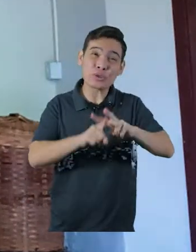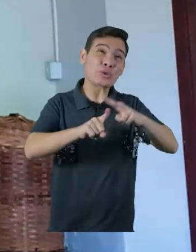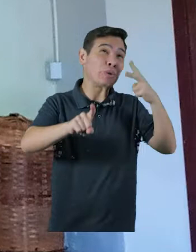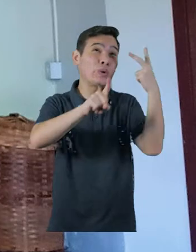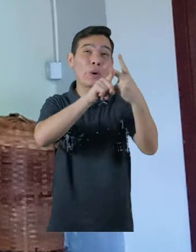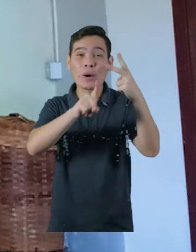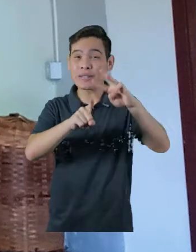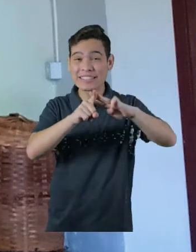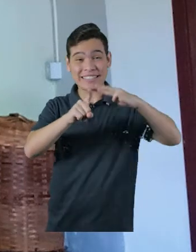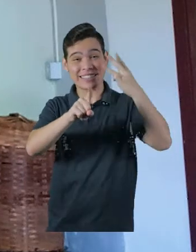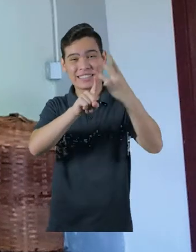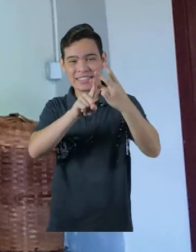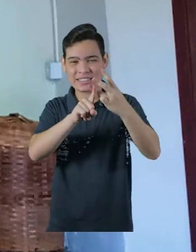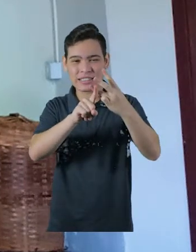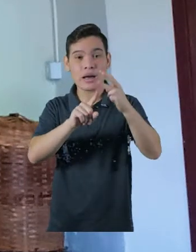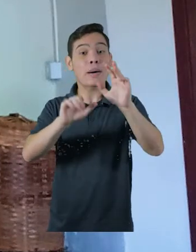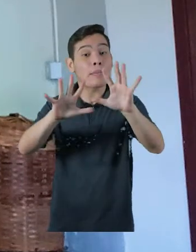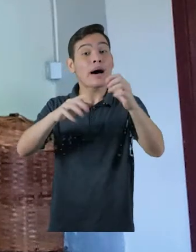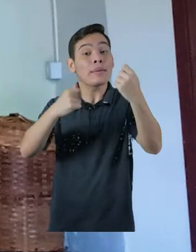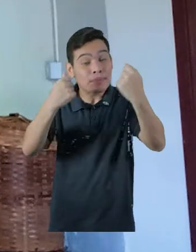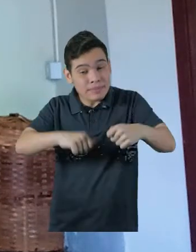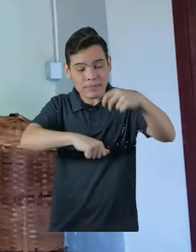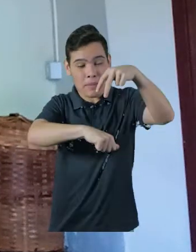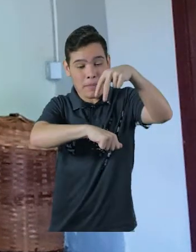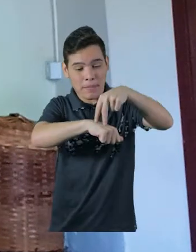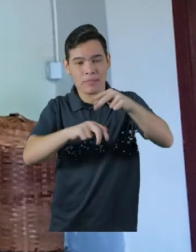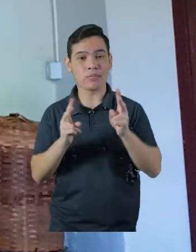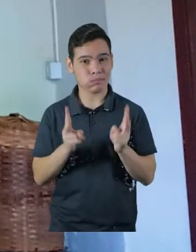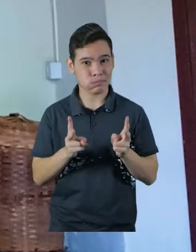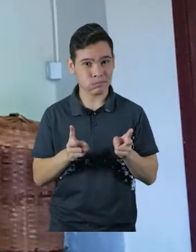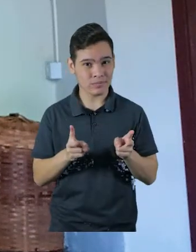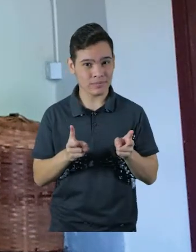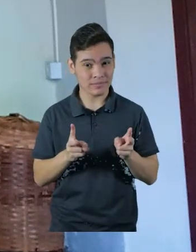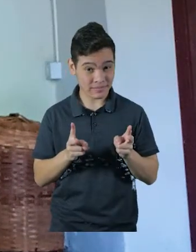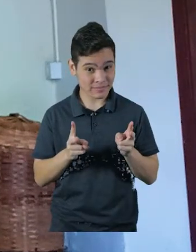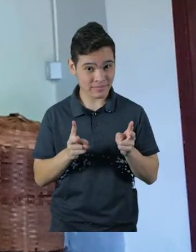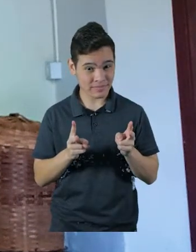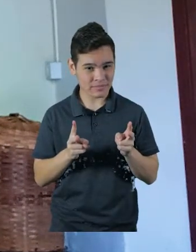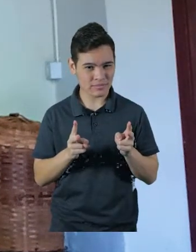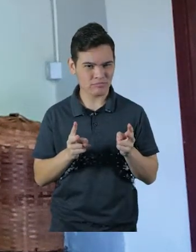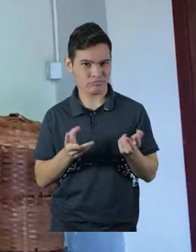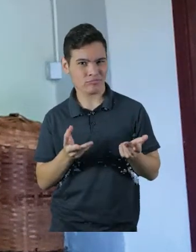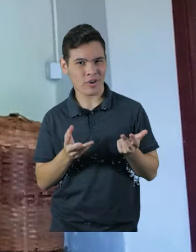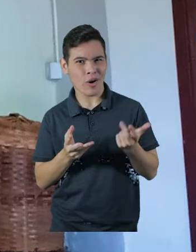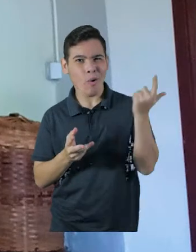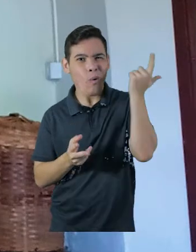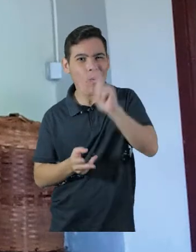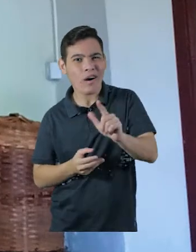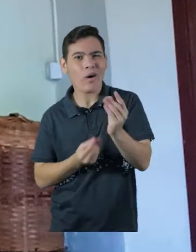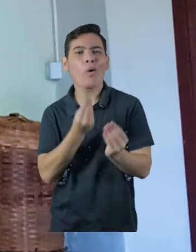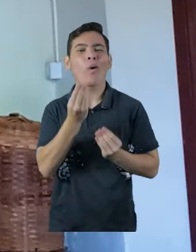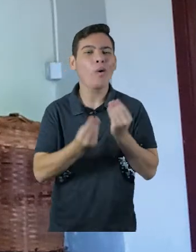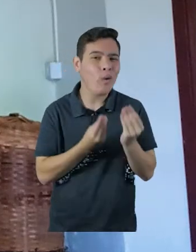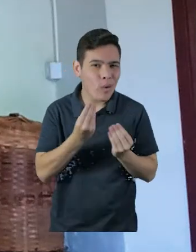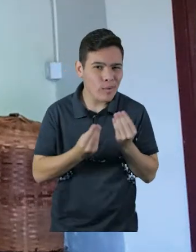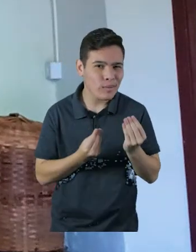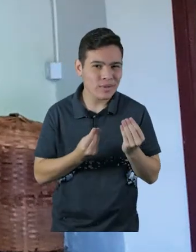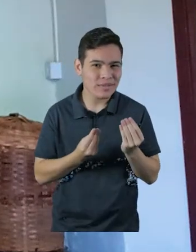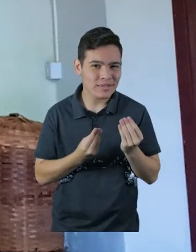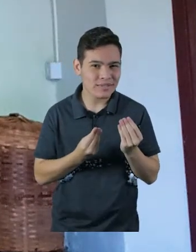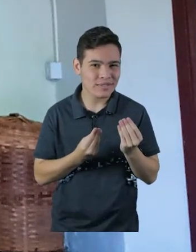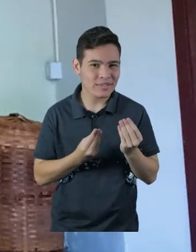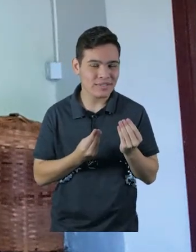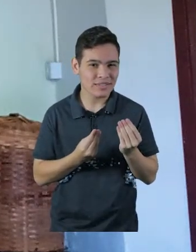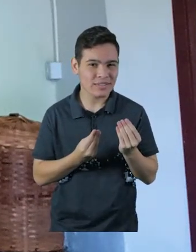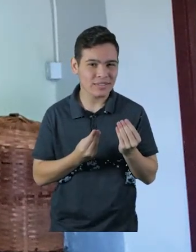o máximo que der, ainda assim se mantendo em pé. Como é possível relaxar o máximo